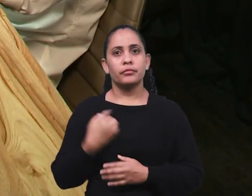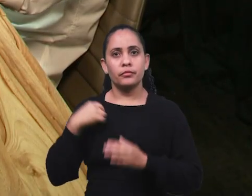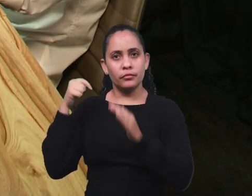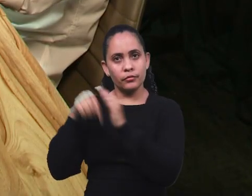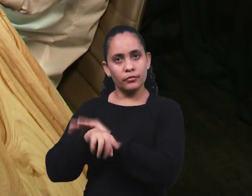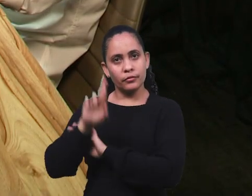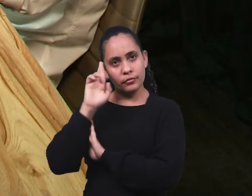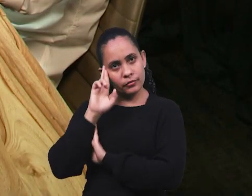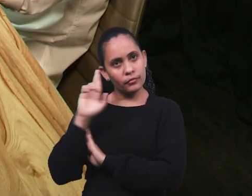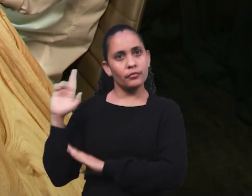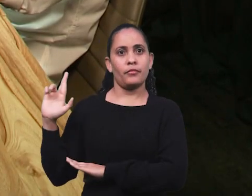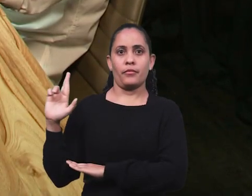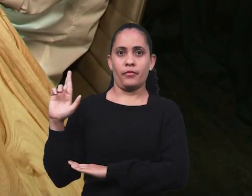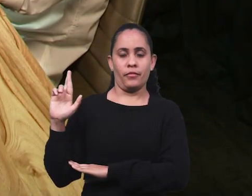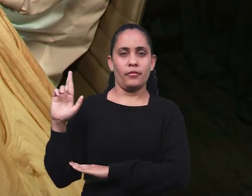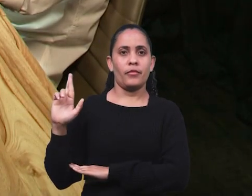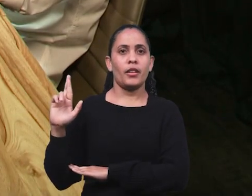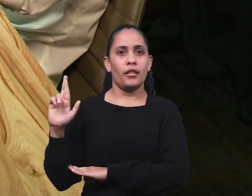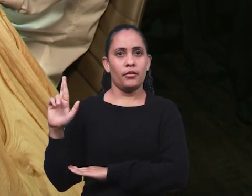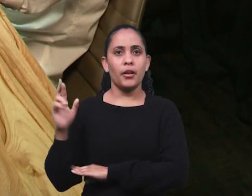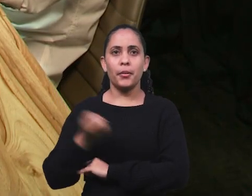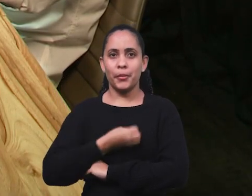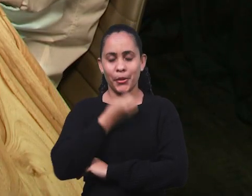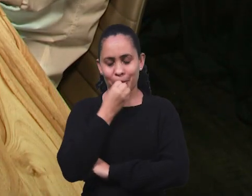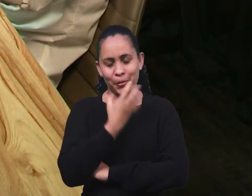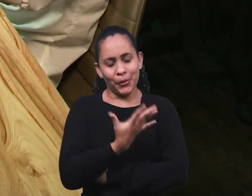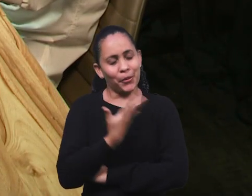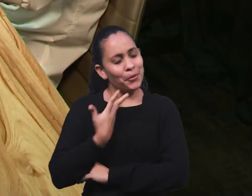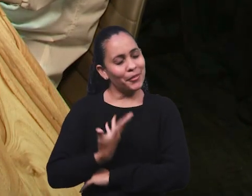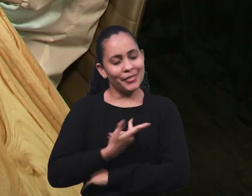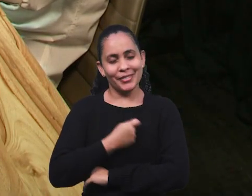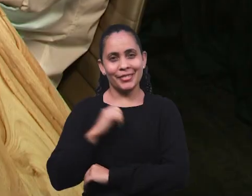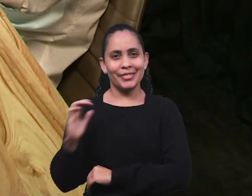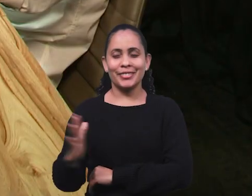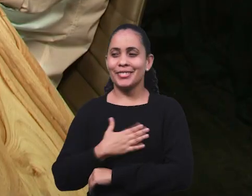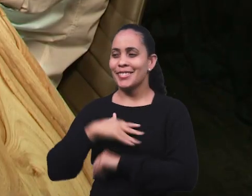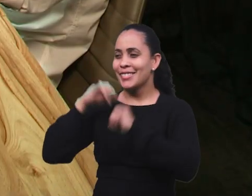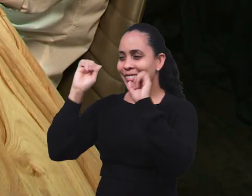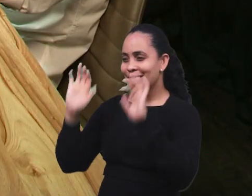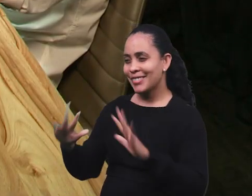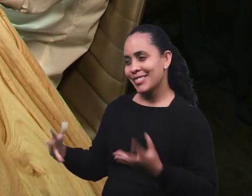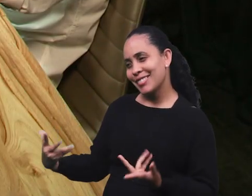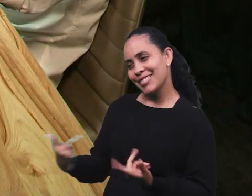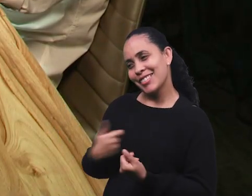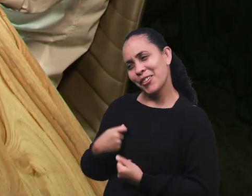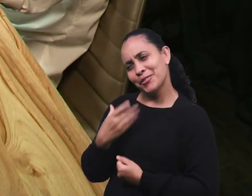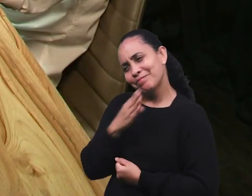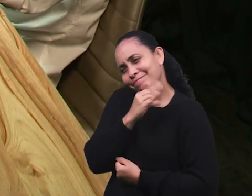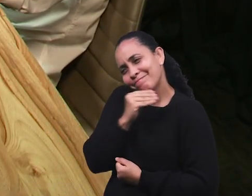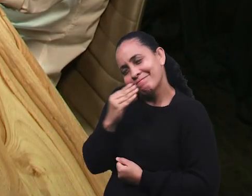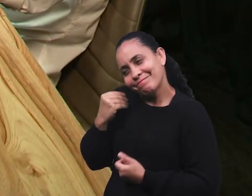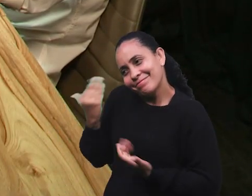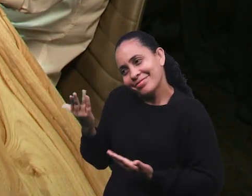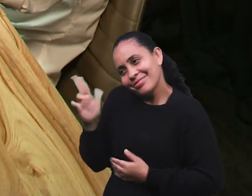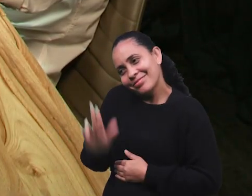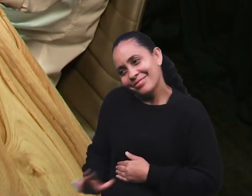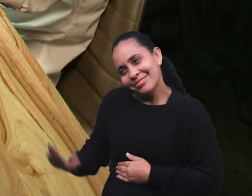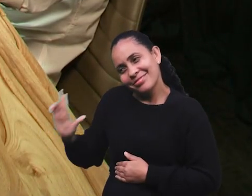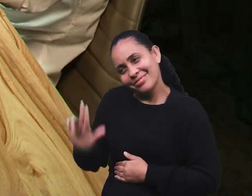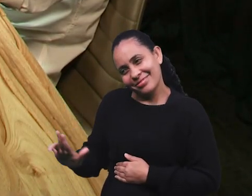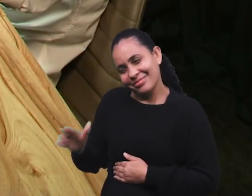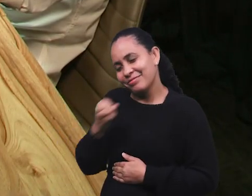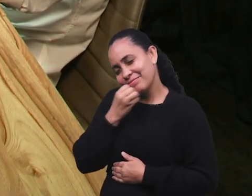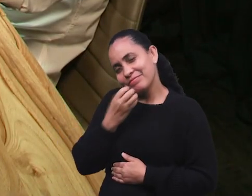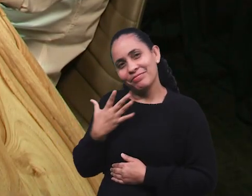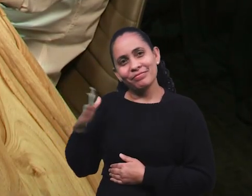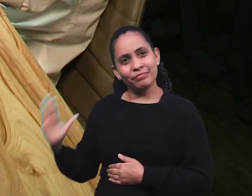entregou consultei, o dom. né? Glória a Deus. Foi muito bom. Que Que bênção. bênção, tão pequeno, tão jovem, né, Sendo Mara? usado,